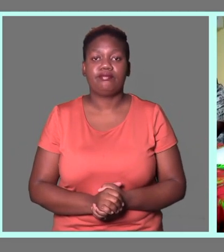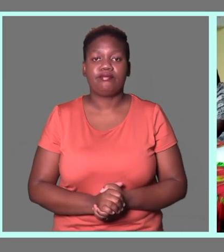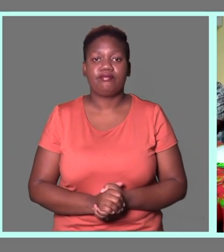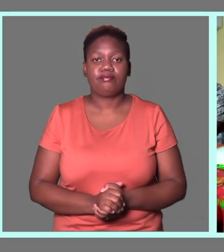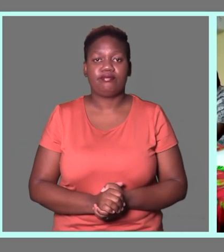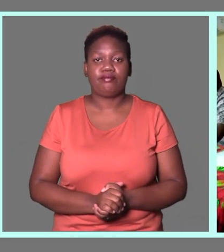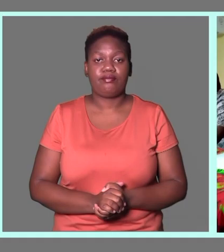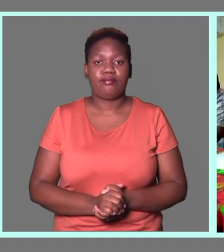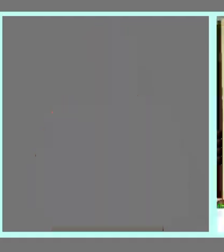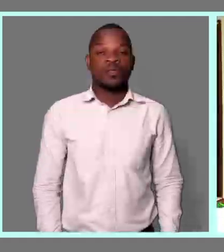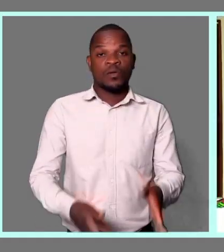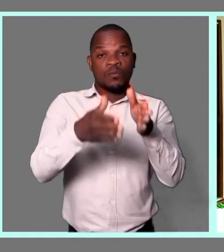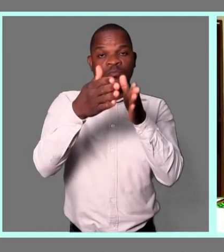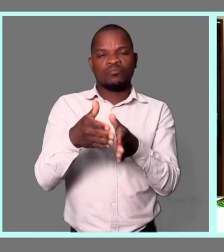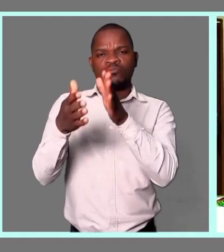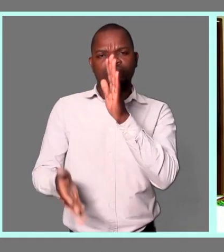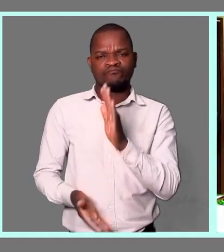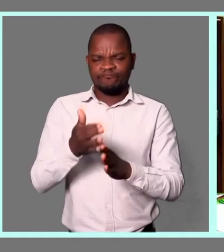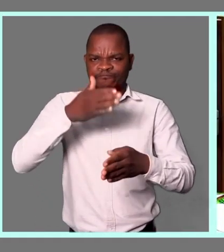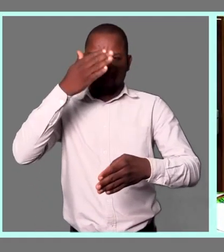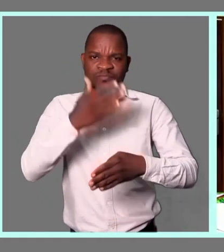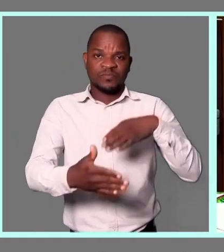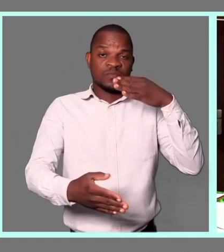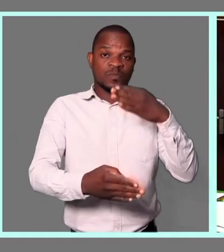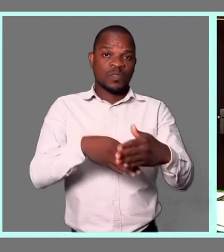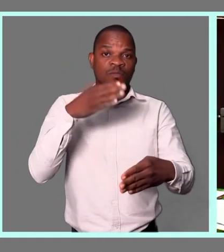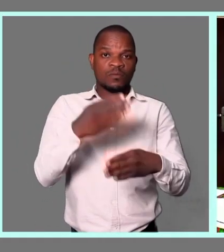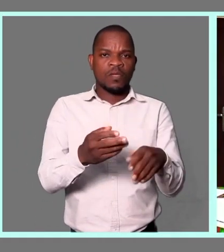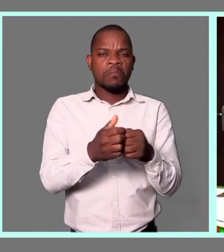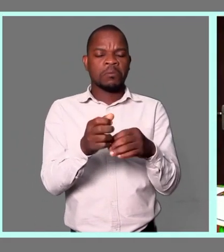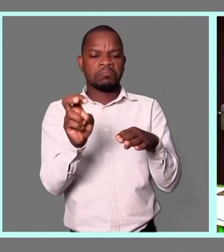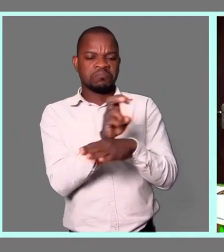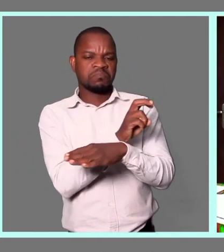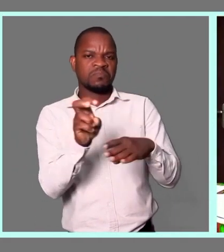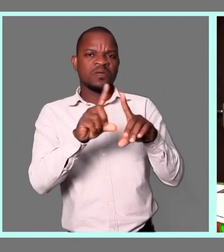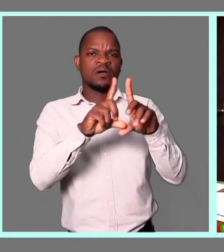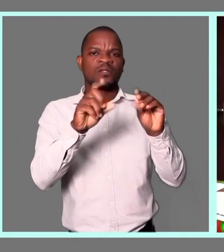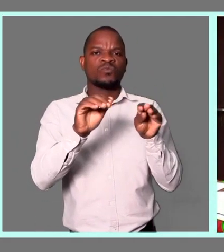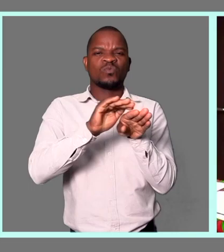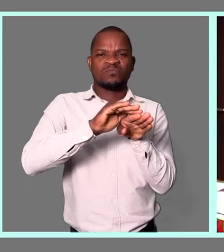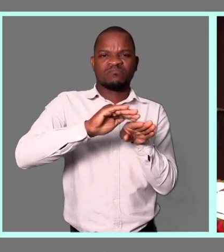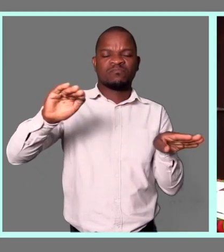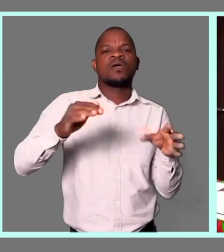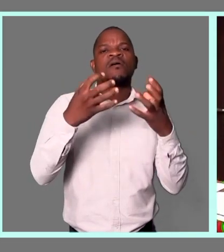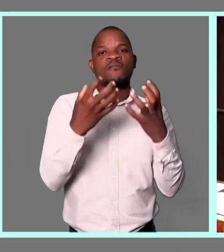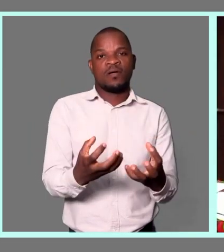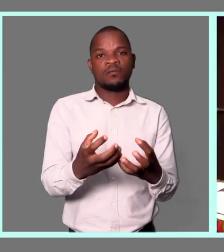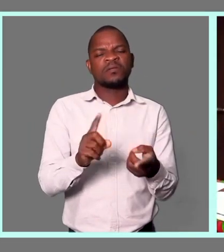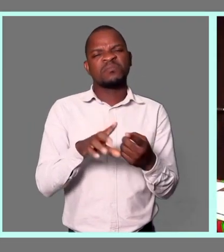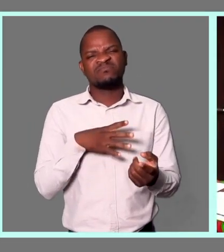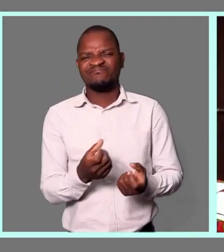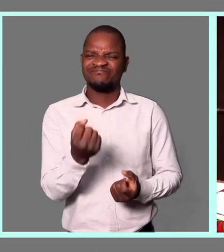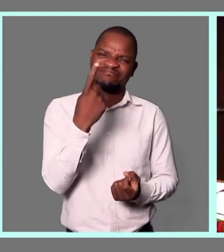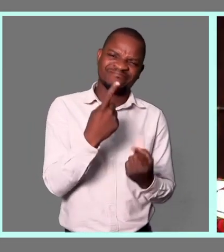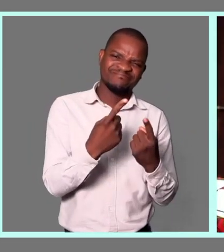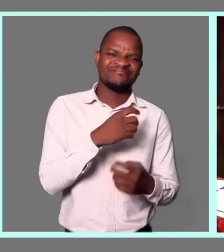pessoas com deficiência. Quando vão firmar a obra, não aparece a parte da acessibilidade. Alguns até